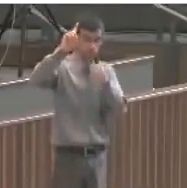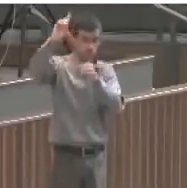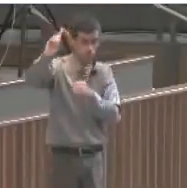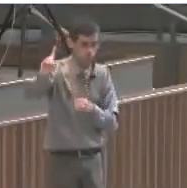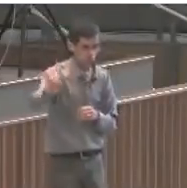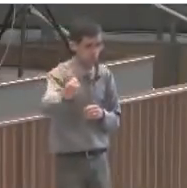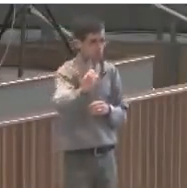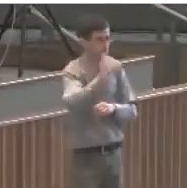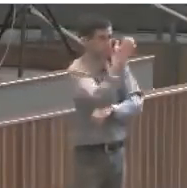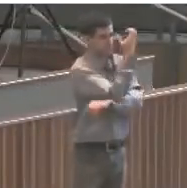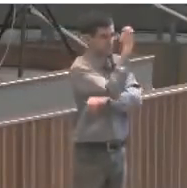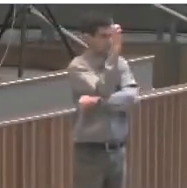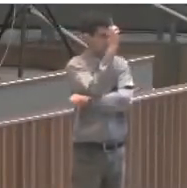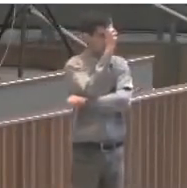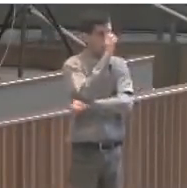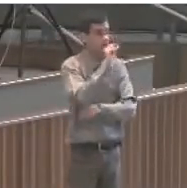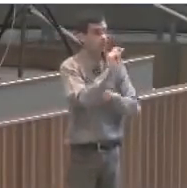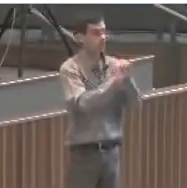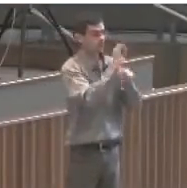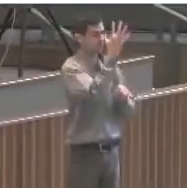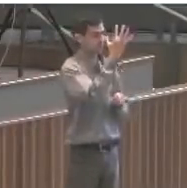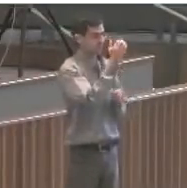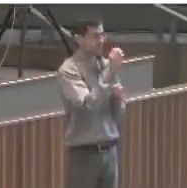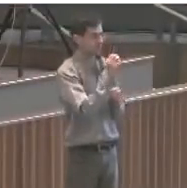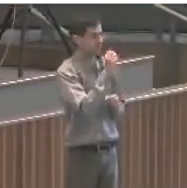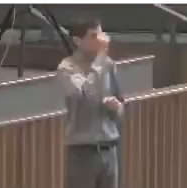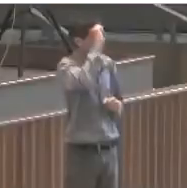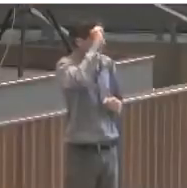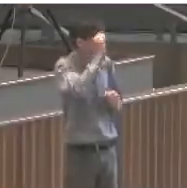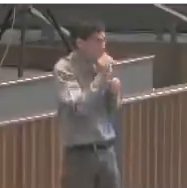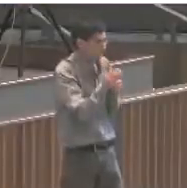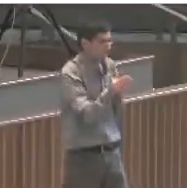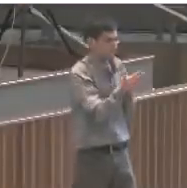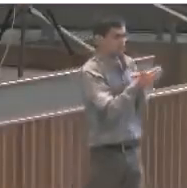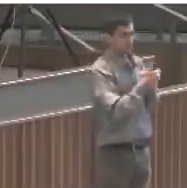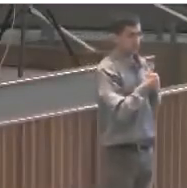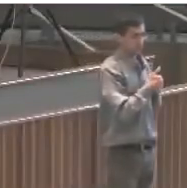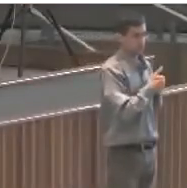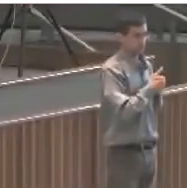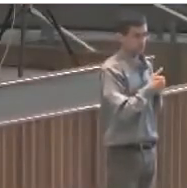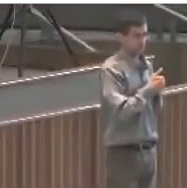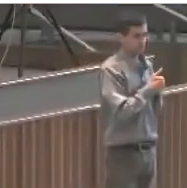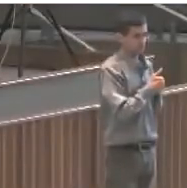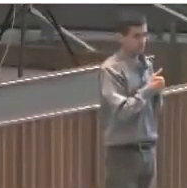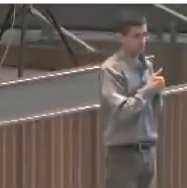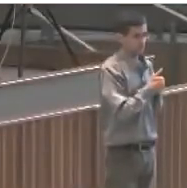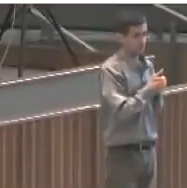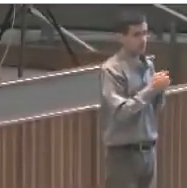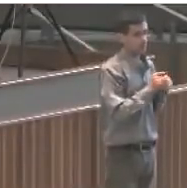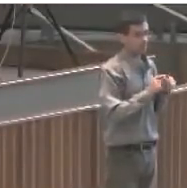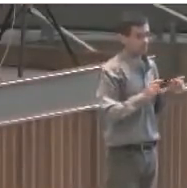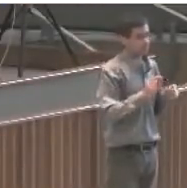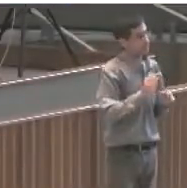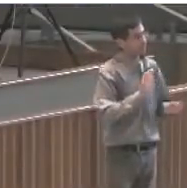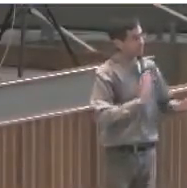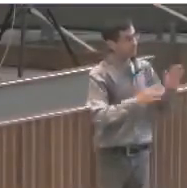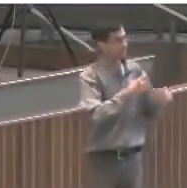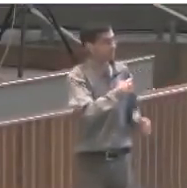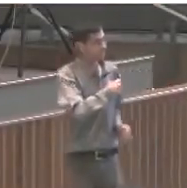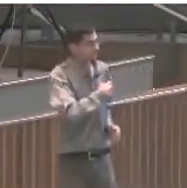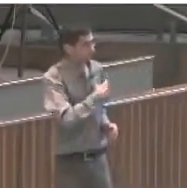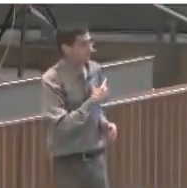escondi o medo muito bom na nossa vida é necessário termos